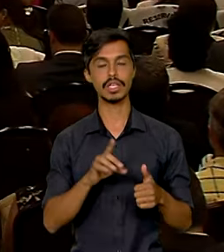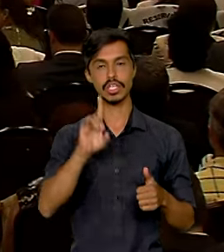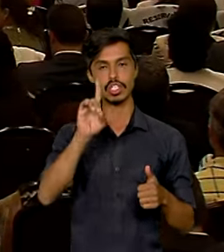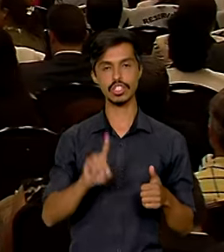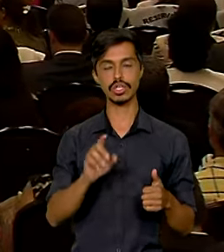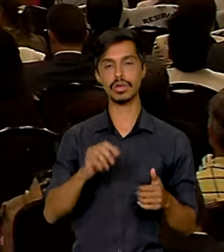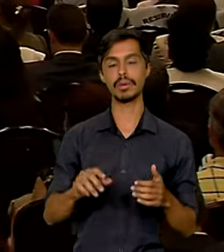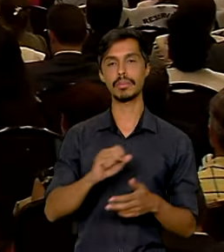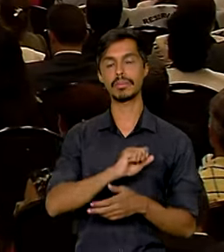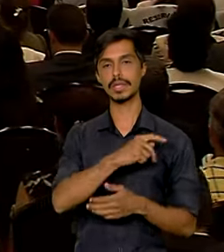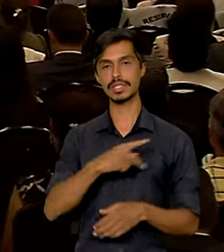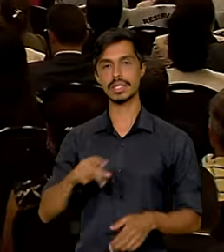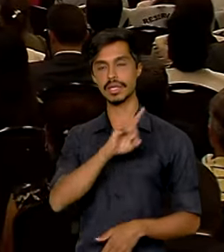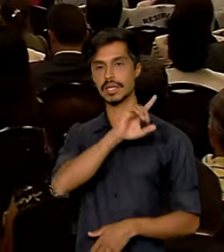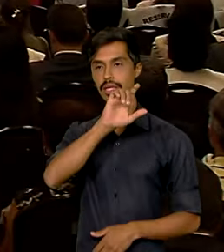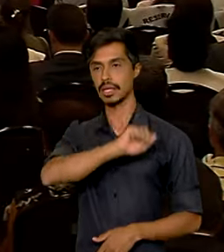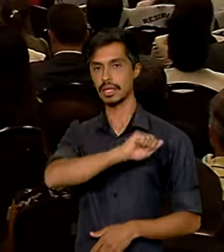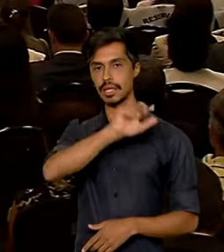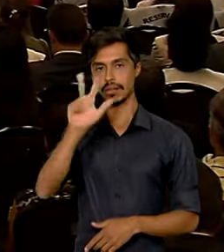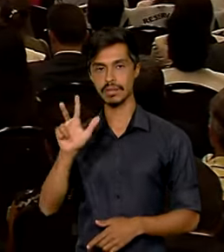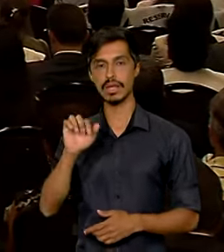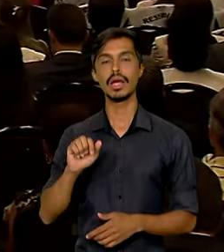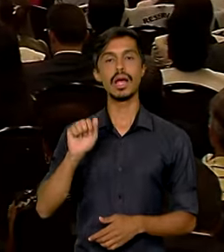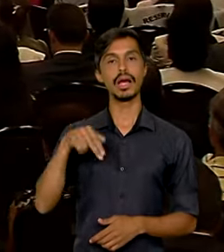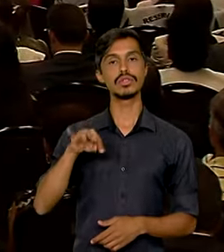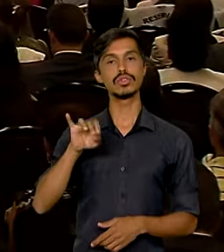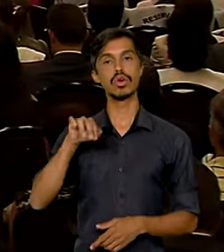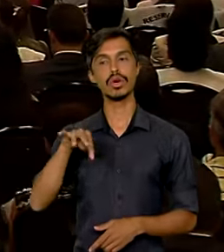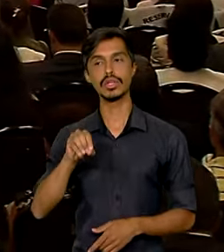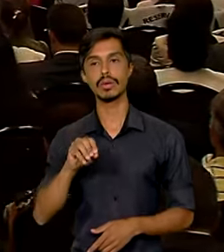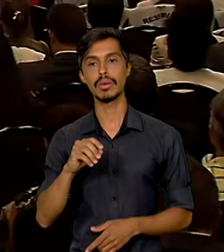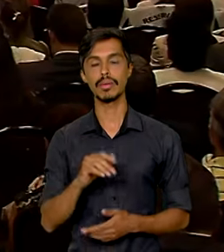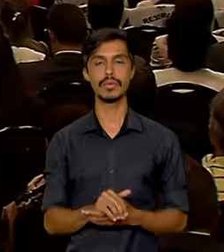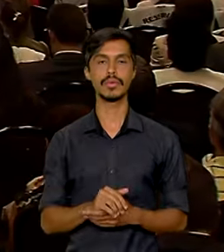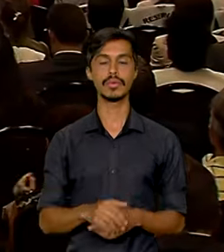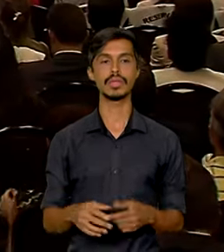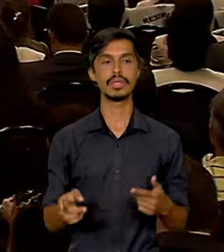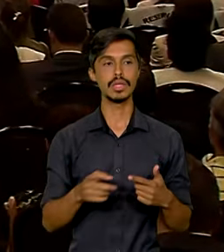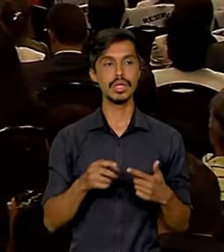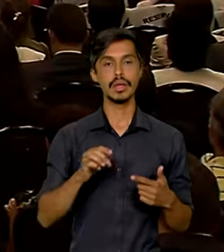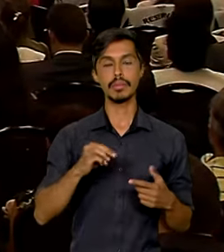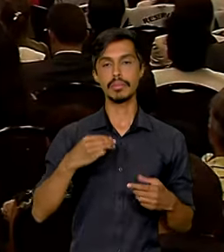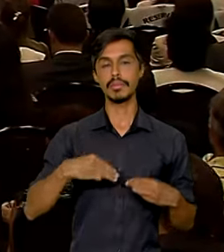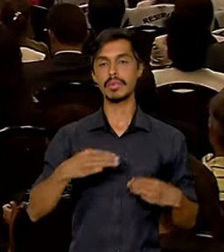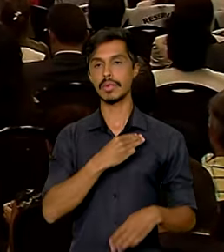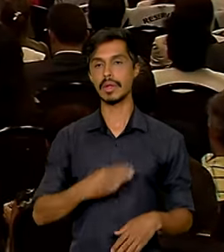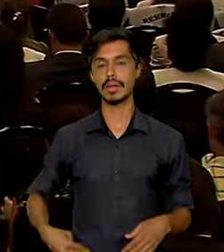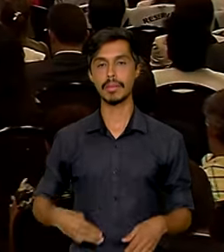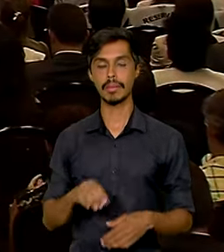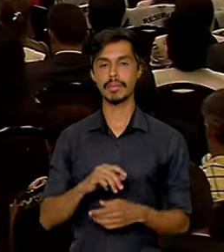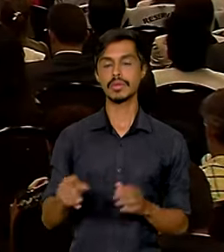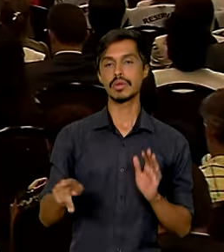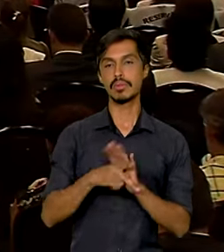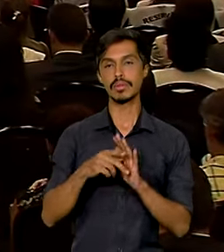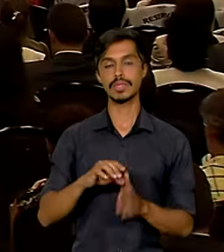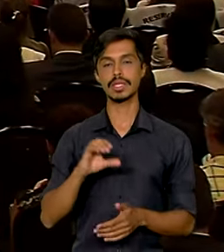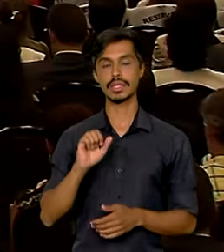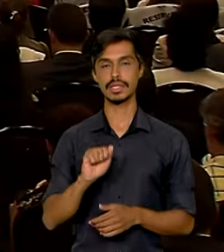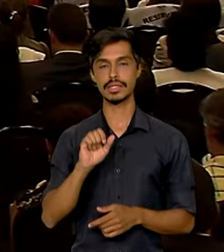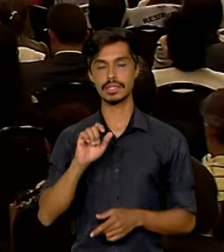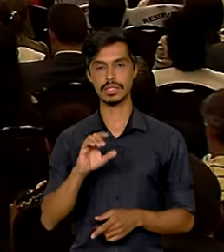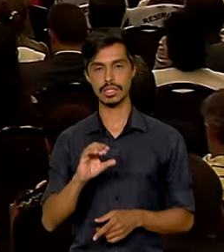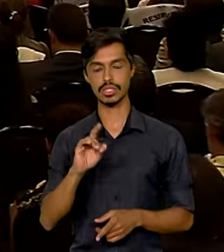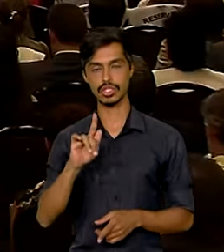Diretor-presidente da Anvisa, Antônio Barra Torres. Vinícius Marques de Carvalho, nosso ministro da CGU.